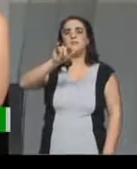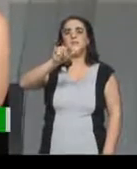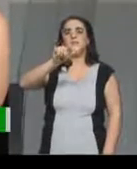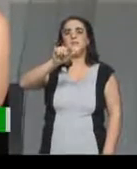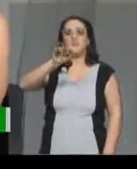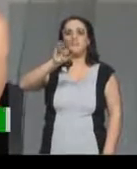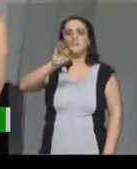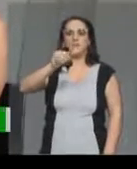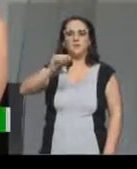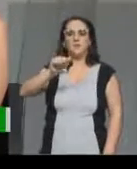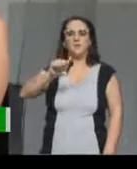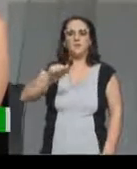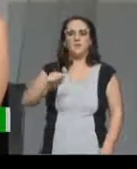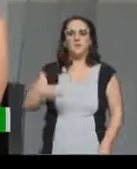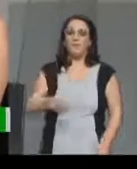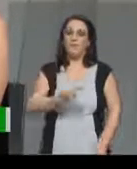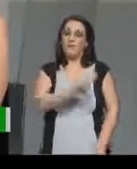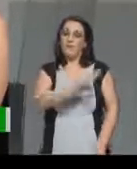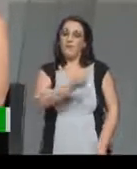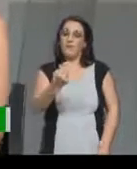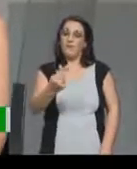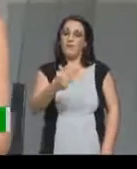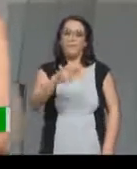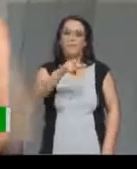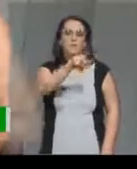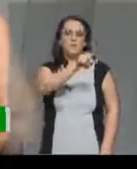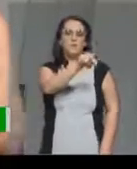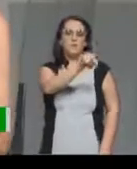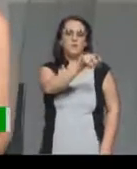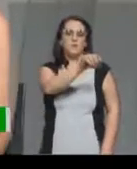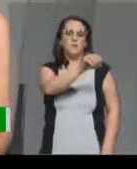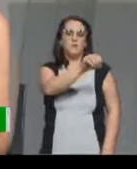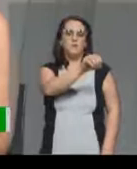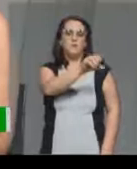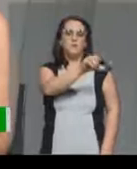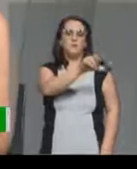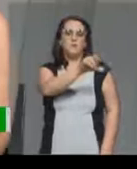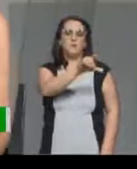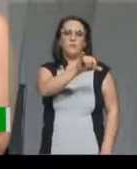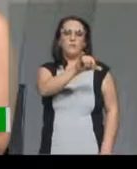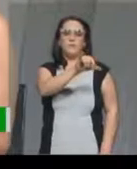classificada como polissílaba. A gente tem a